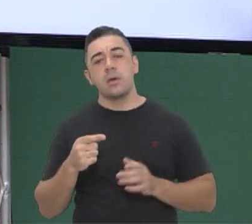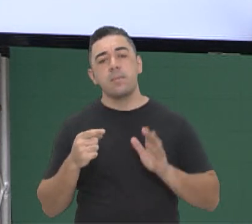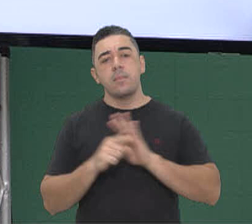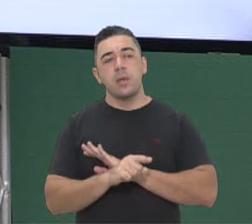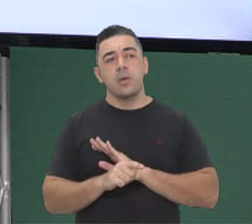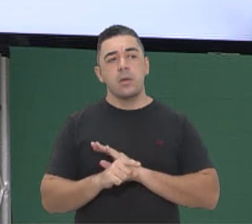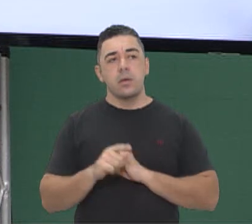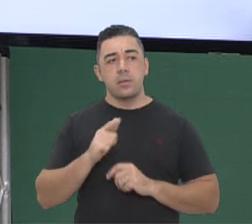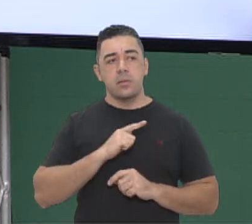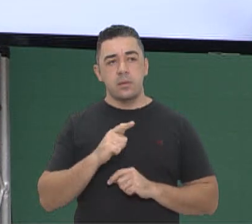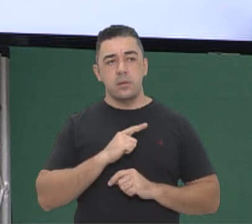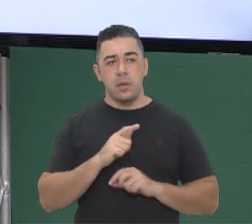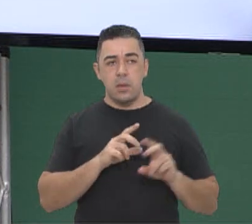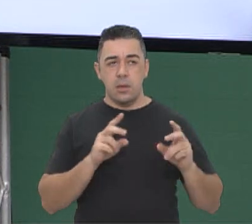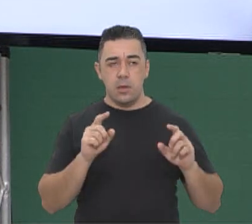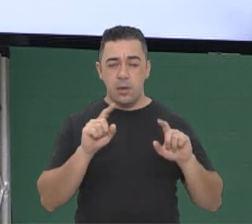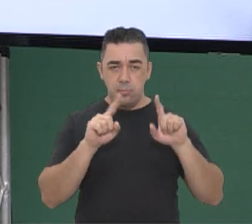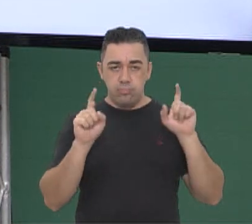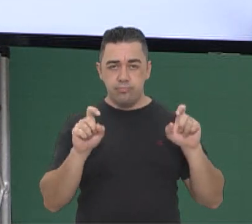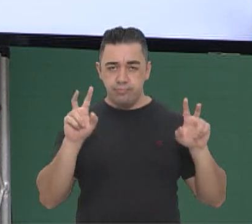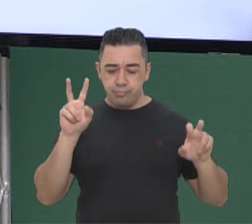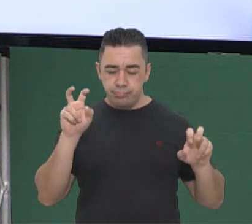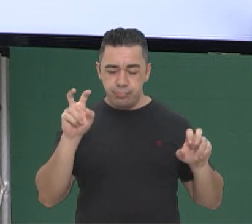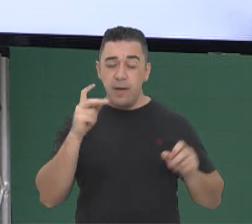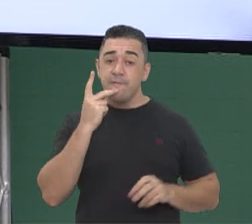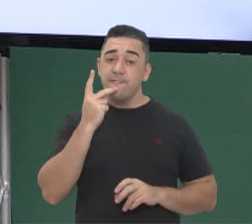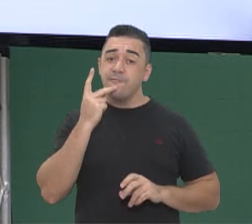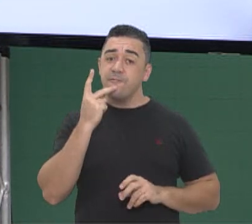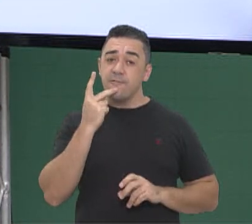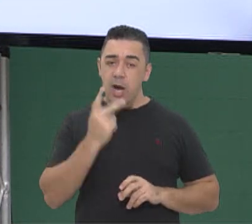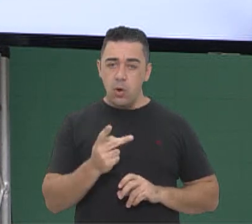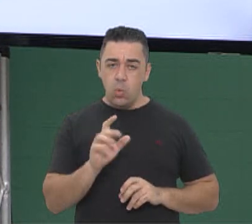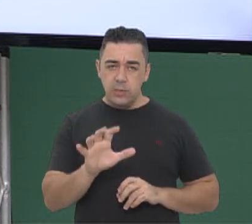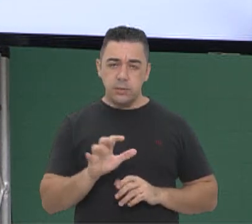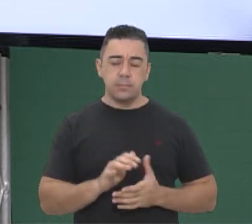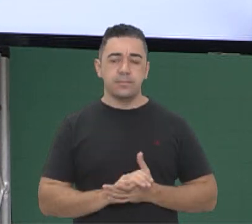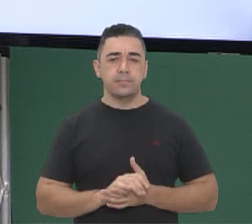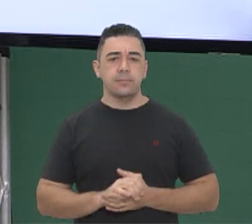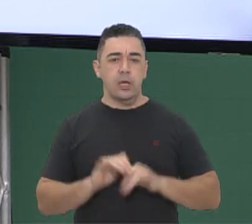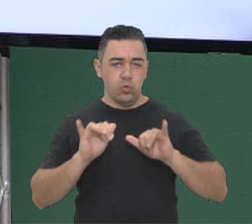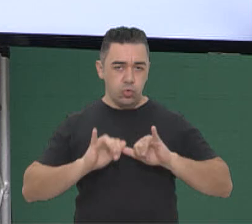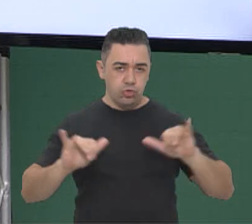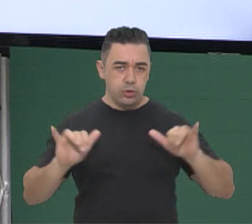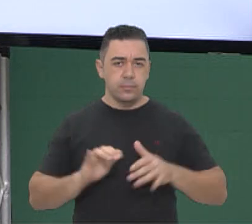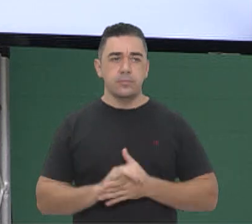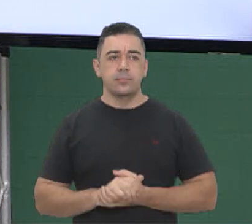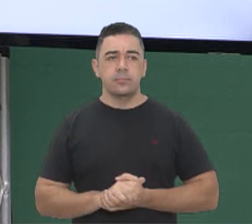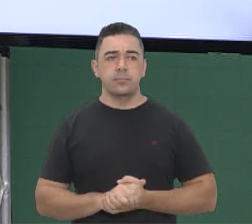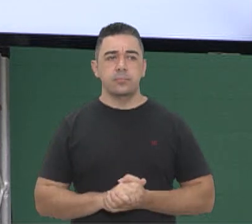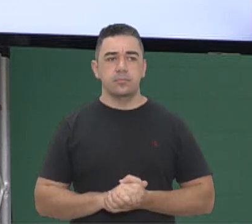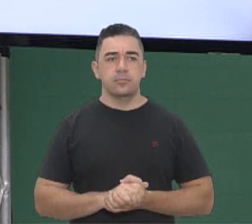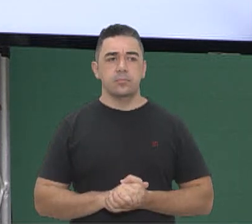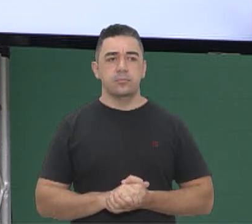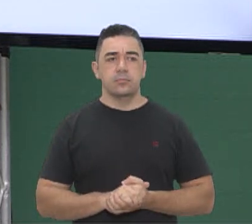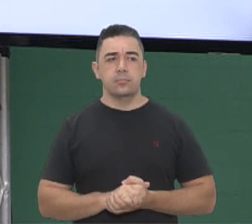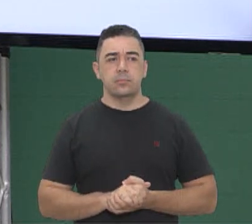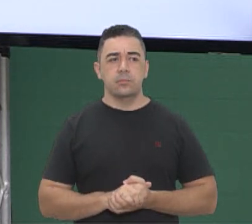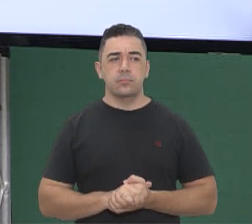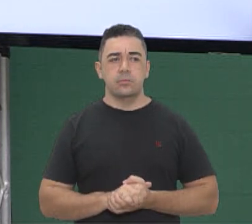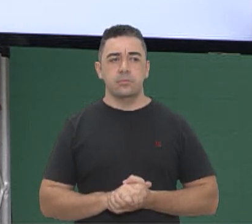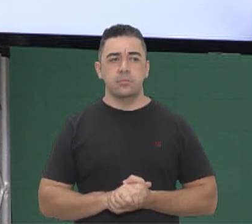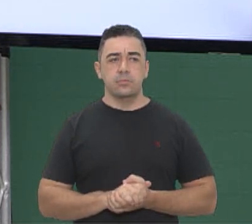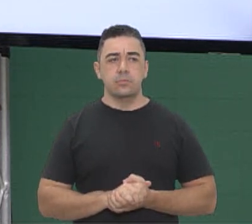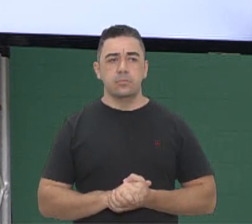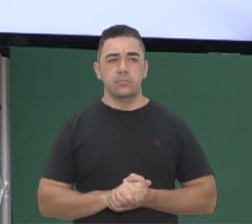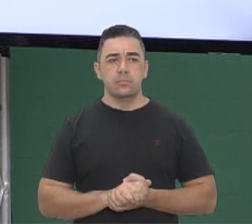entre comilhas, entre aspas, a fala desta pessoa para a notícia. La Huaca de la Luna se